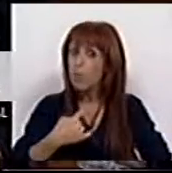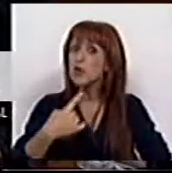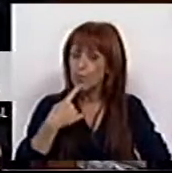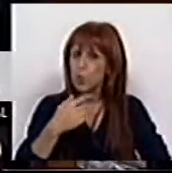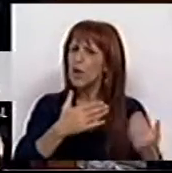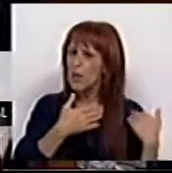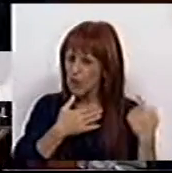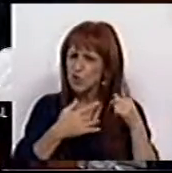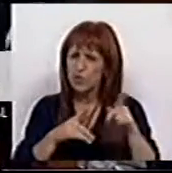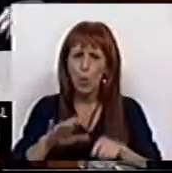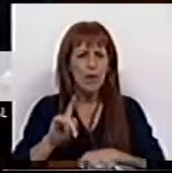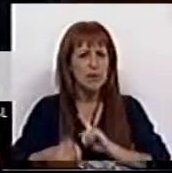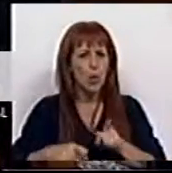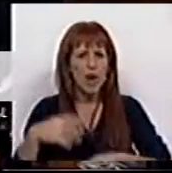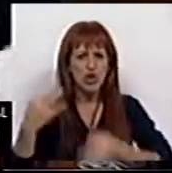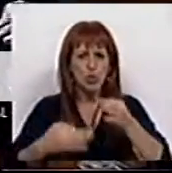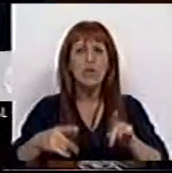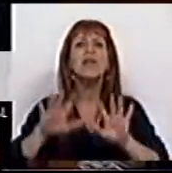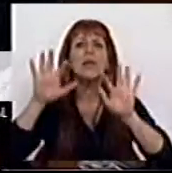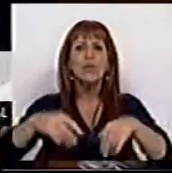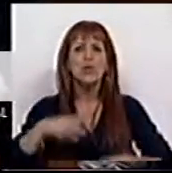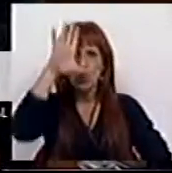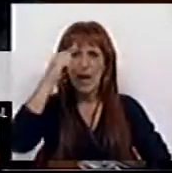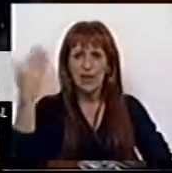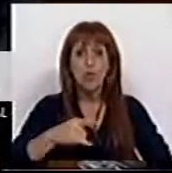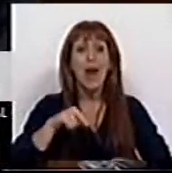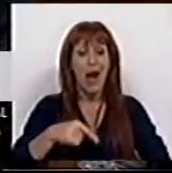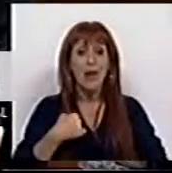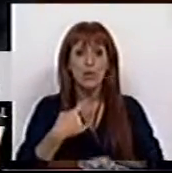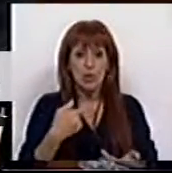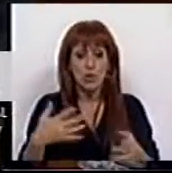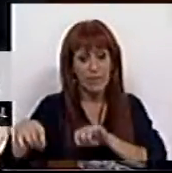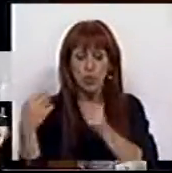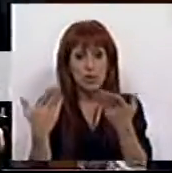preocupantes de responsabilidade quando se trata da justiça e do Estado de Direito. É isto que hoje estivemos aqui a discutir.